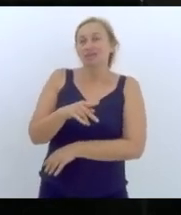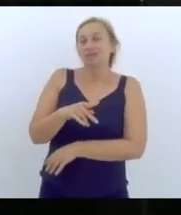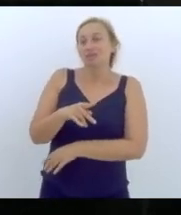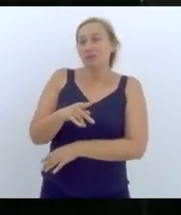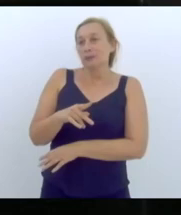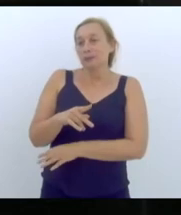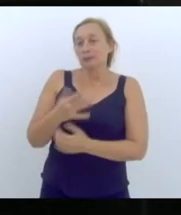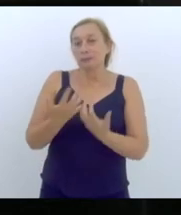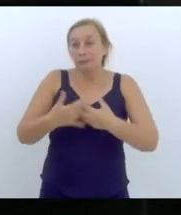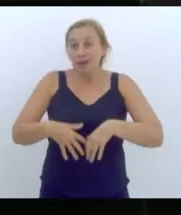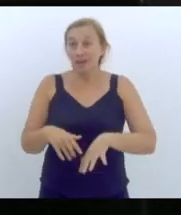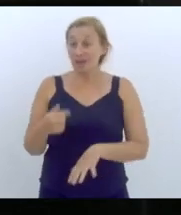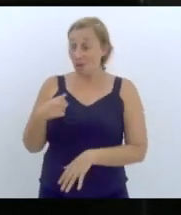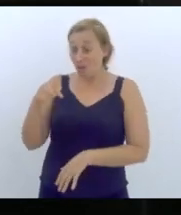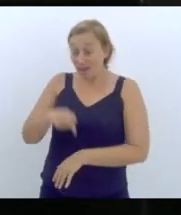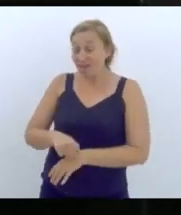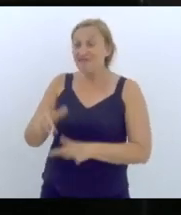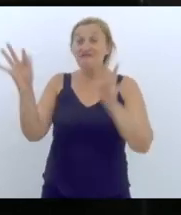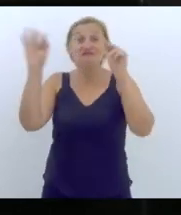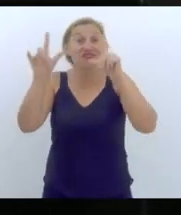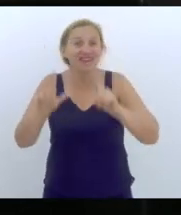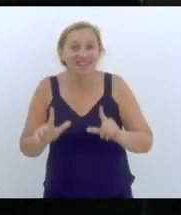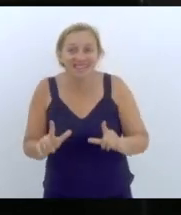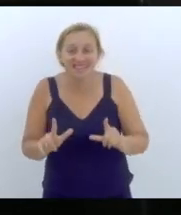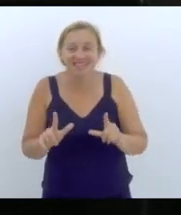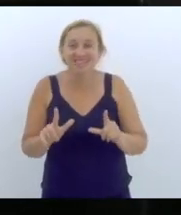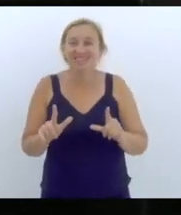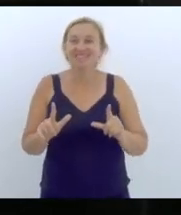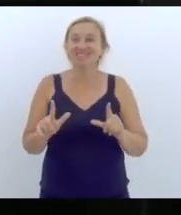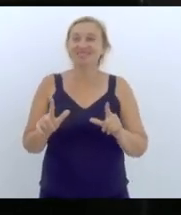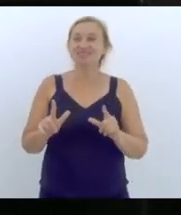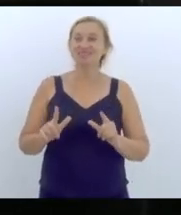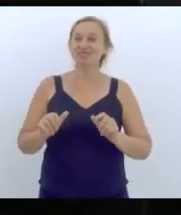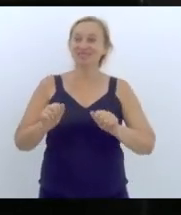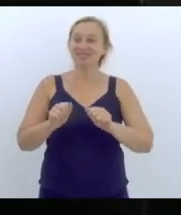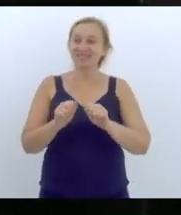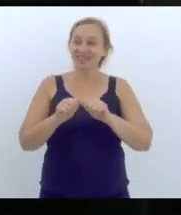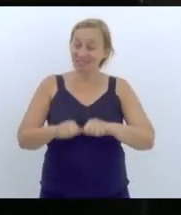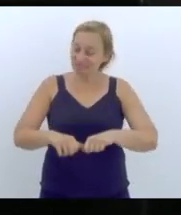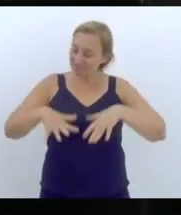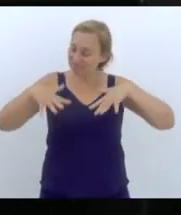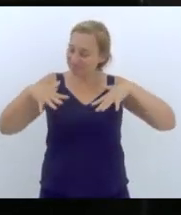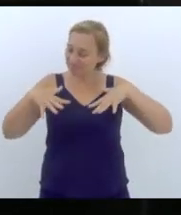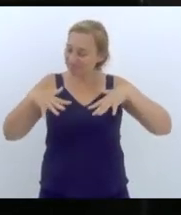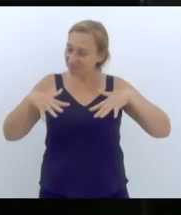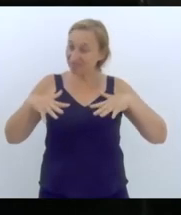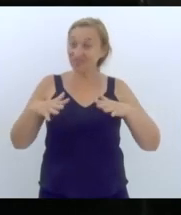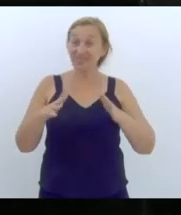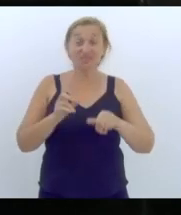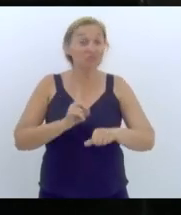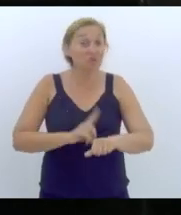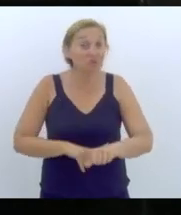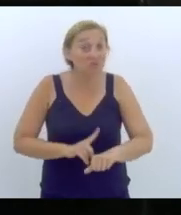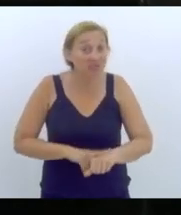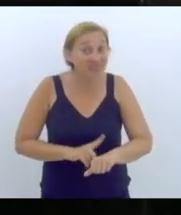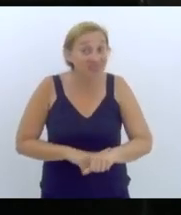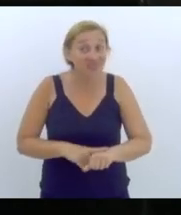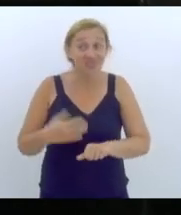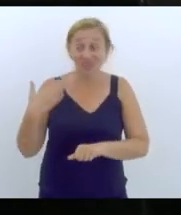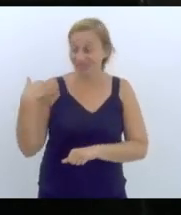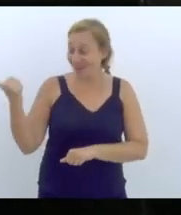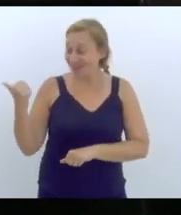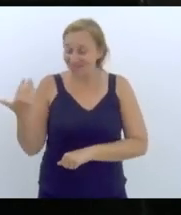de fato, muito feliz por estar nessa Assembleia, na atual legislatura, ao lado